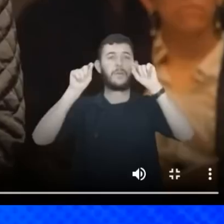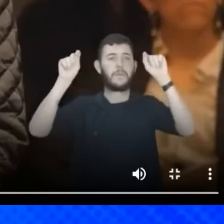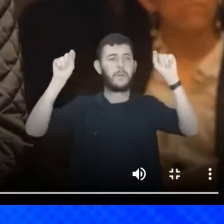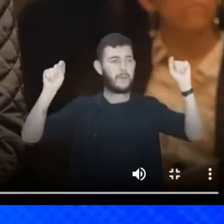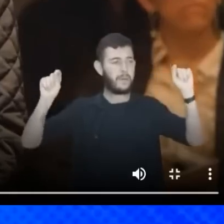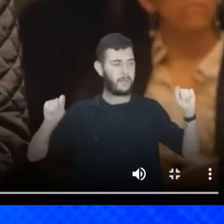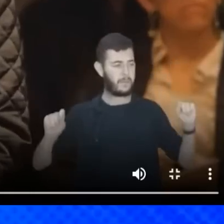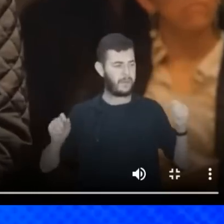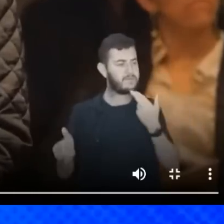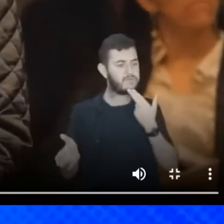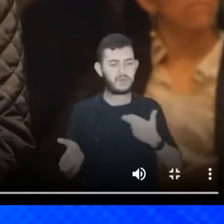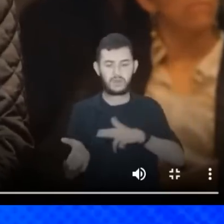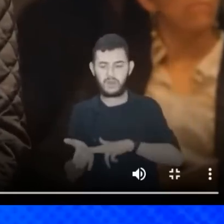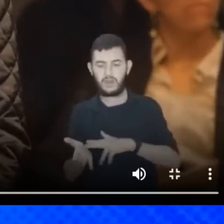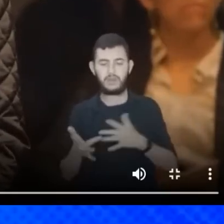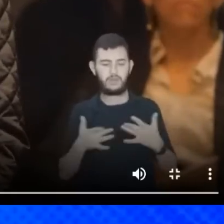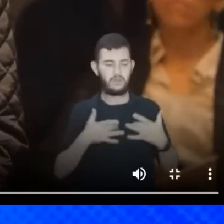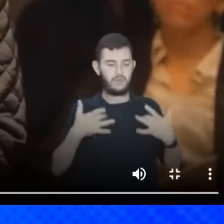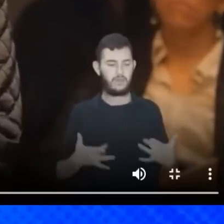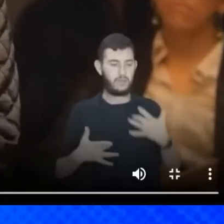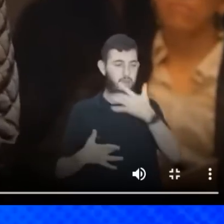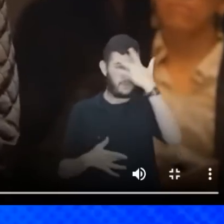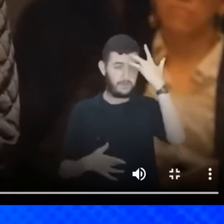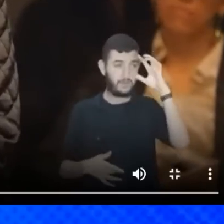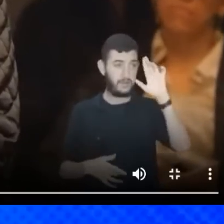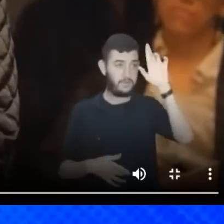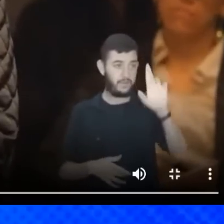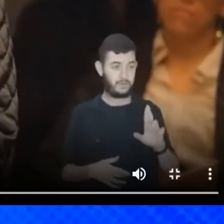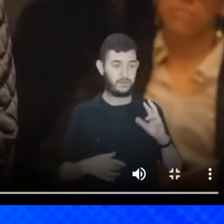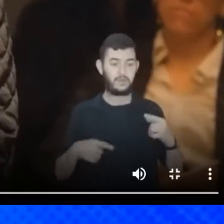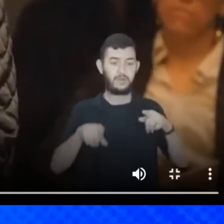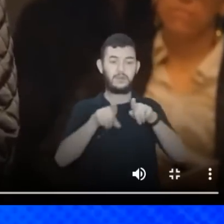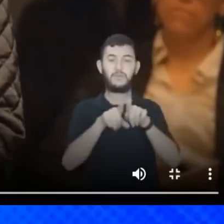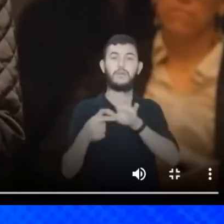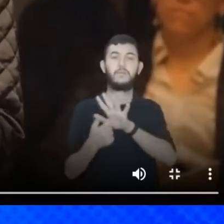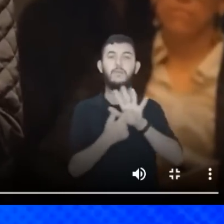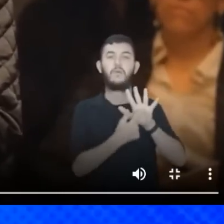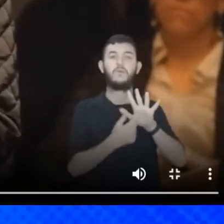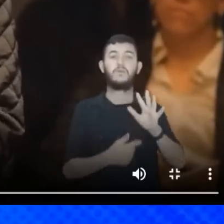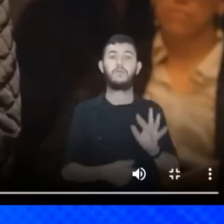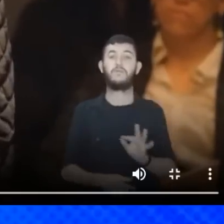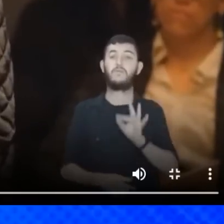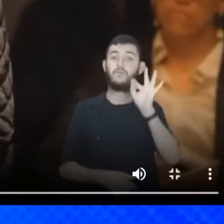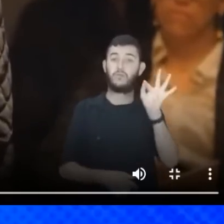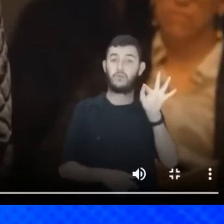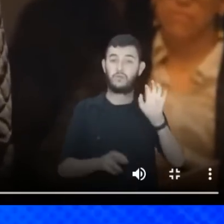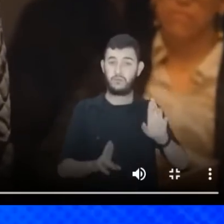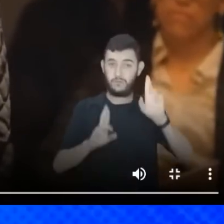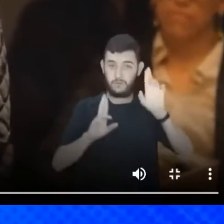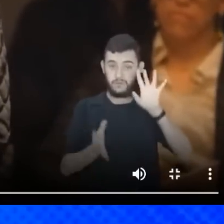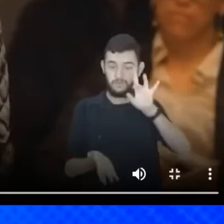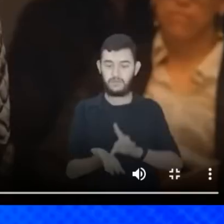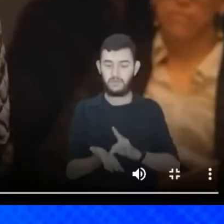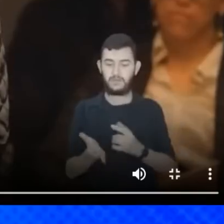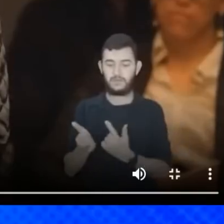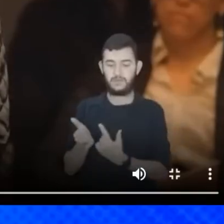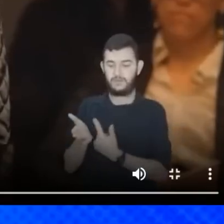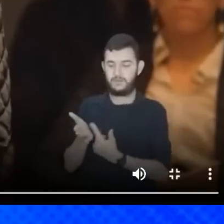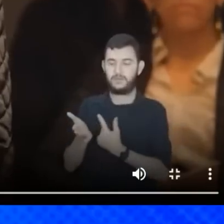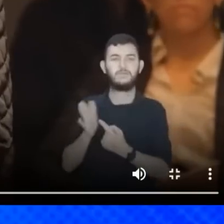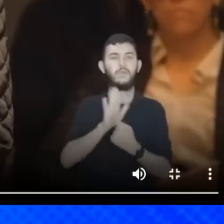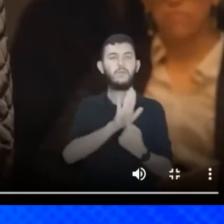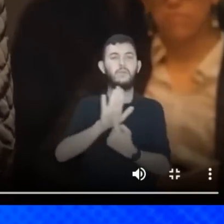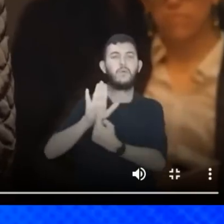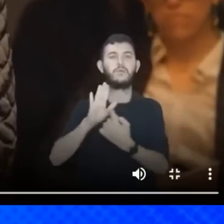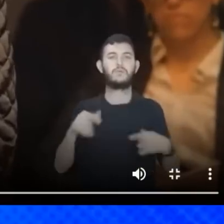líder, mas expressam principalmente a esperança no futuro. Esse livro está aqui. Essas cartas